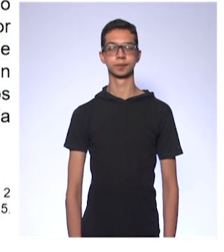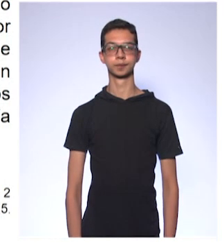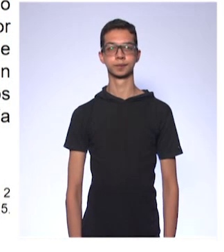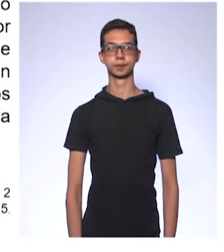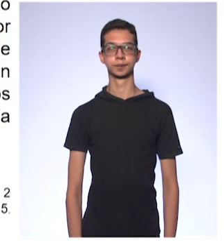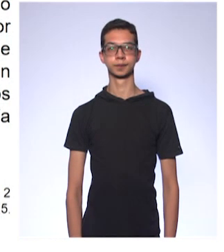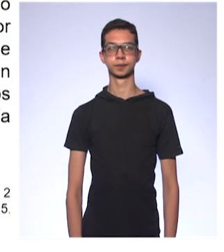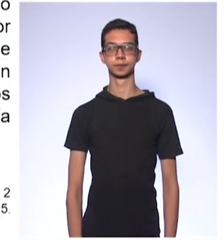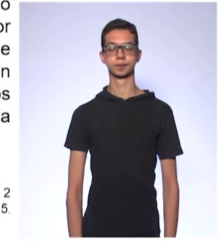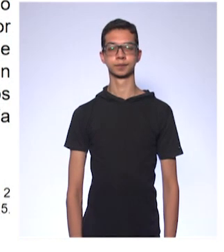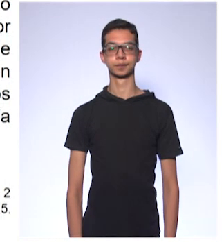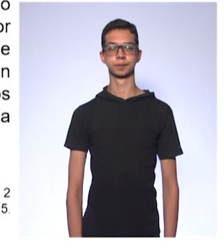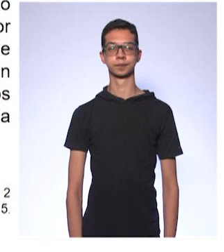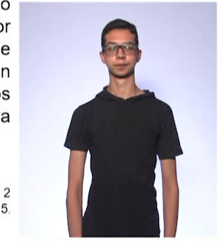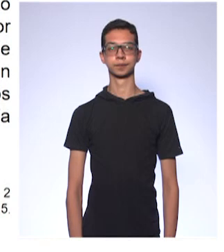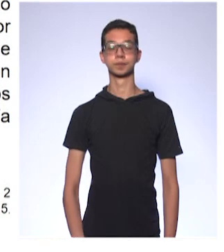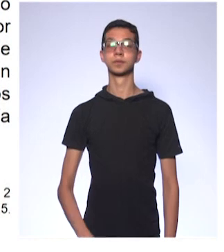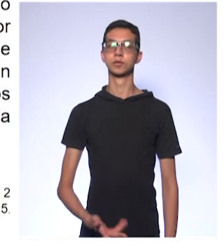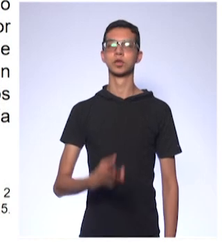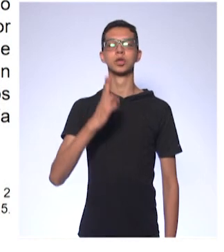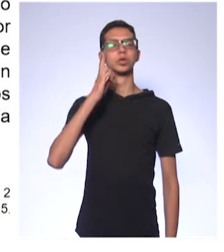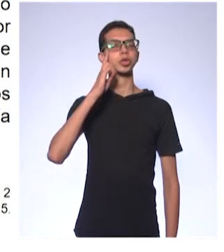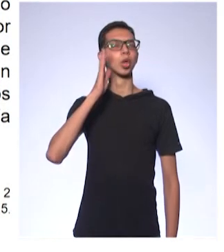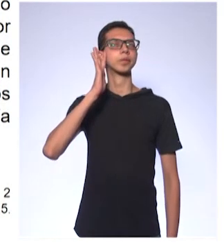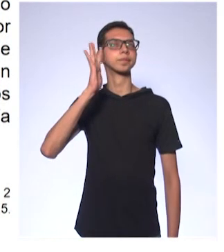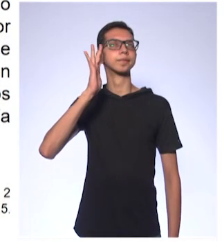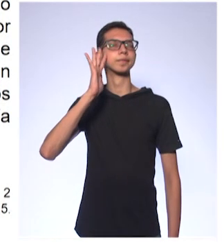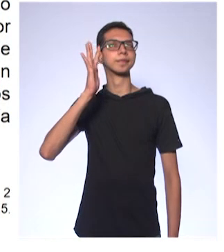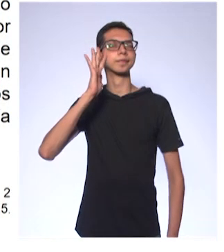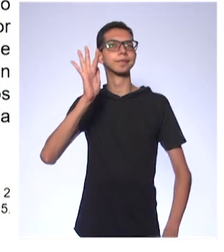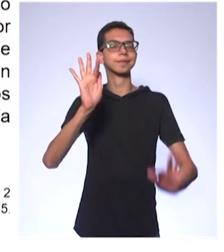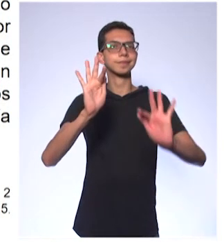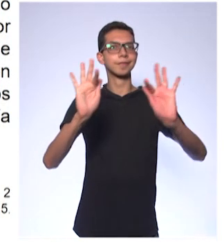fue feliz en el sueño.